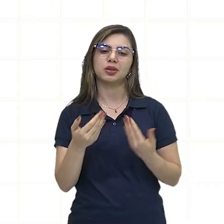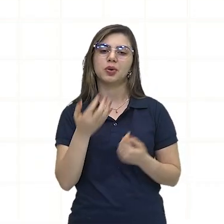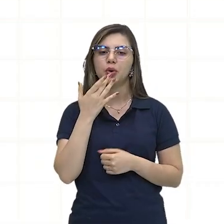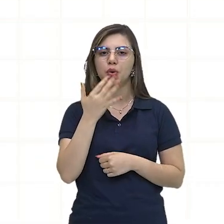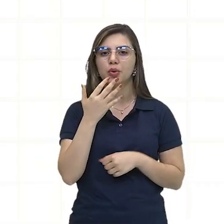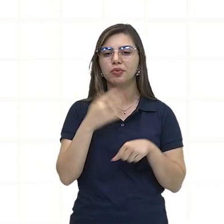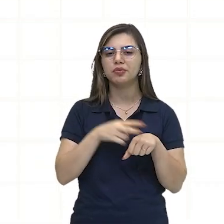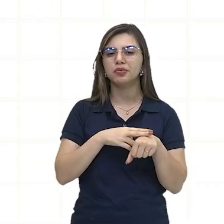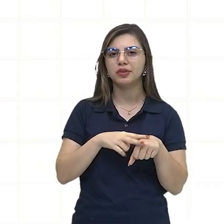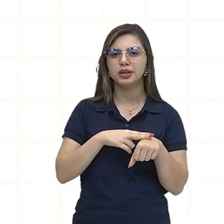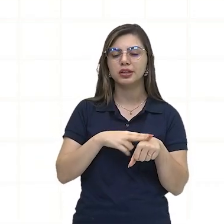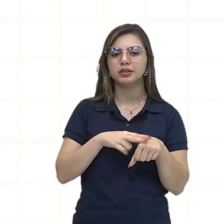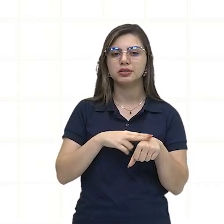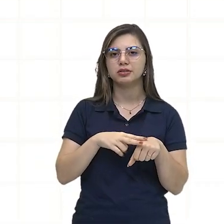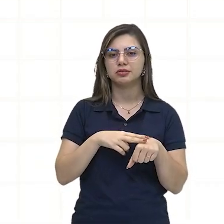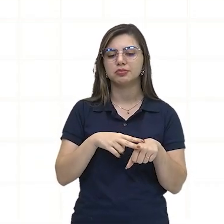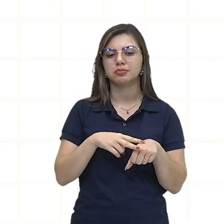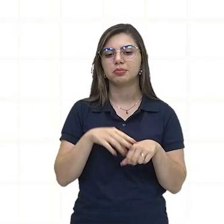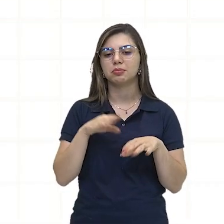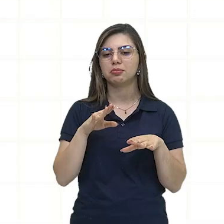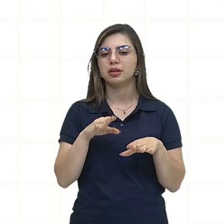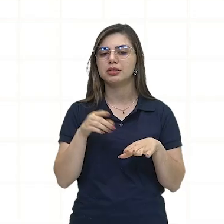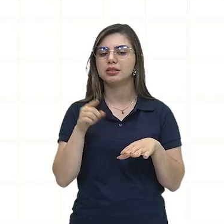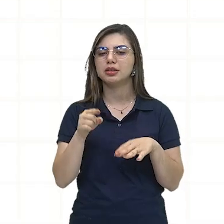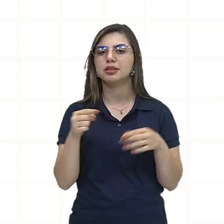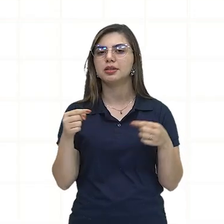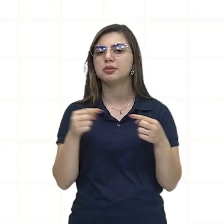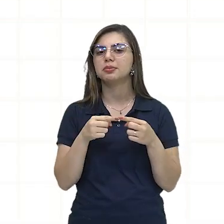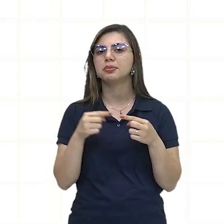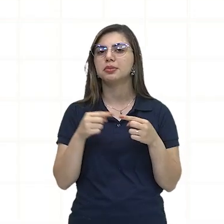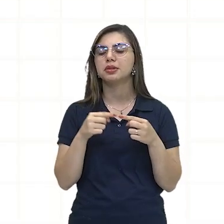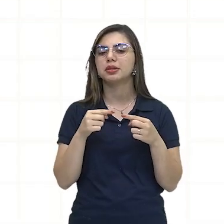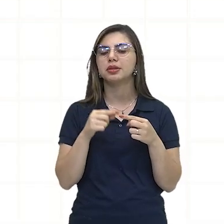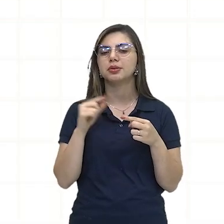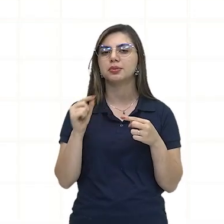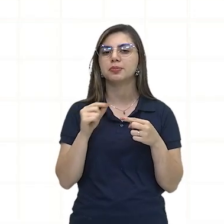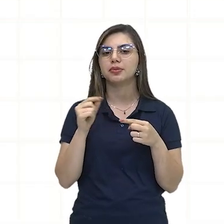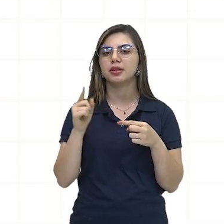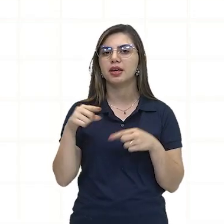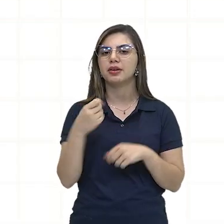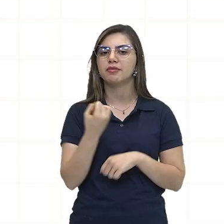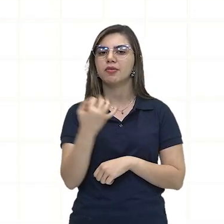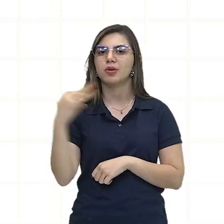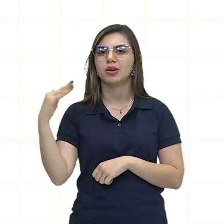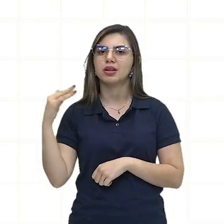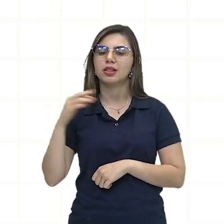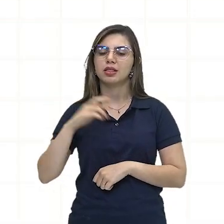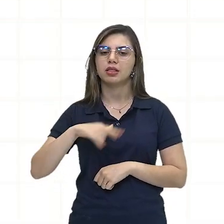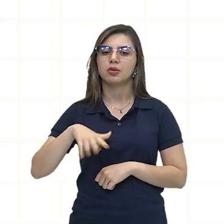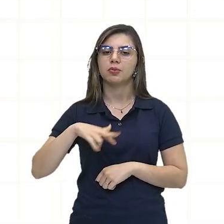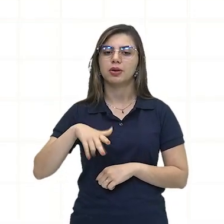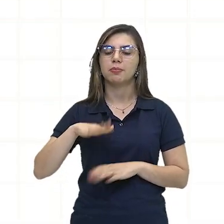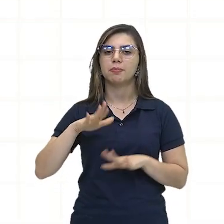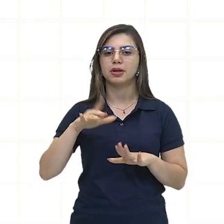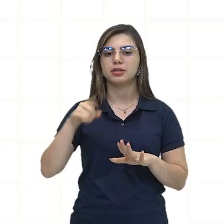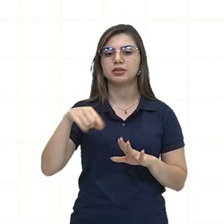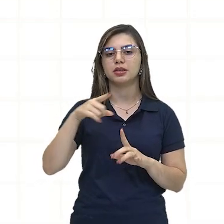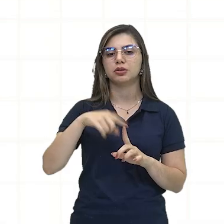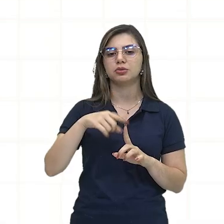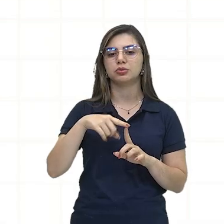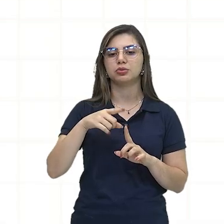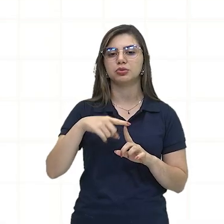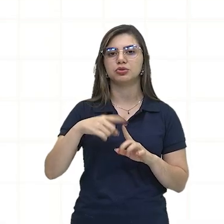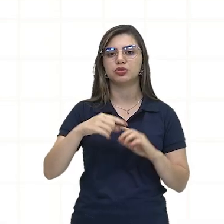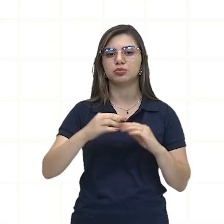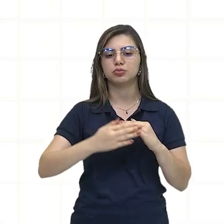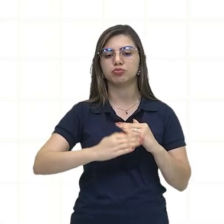esse verde não está se referindo, nesse momento, tá, à questão de floresta, e sim ao tipo de relevo, que